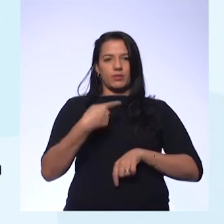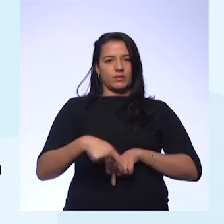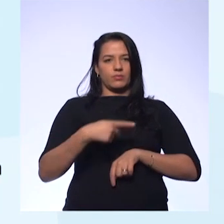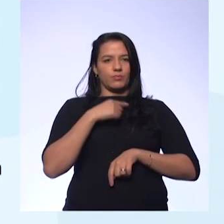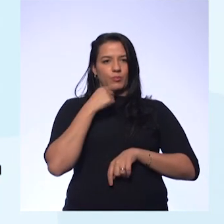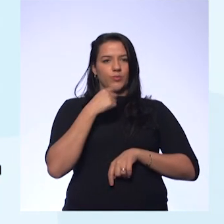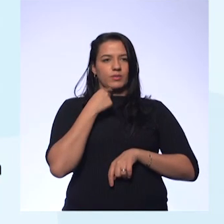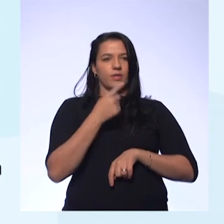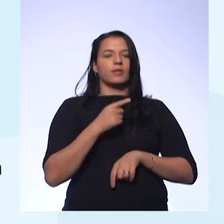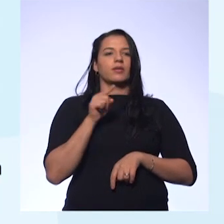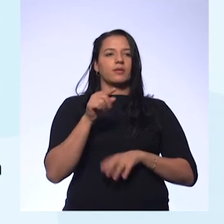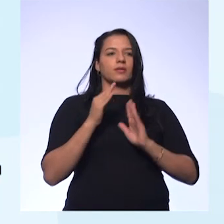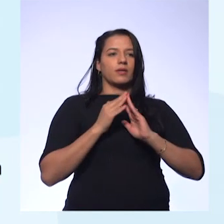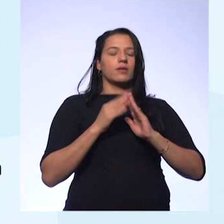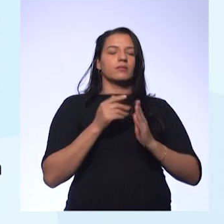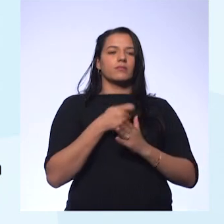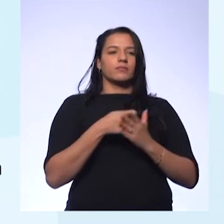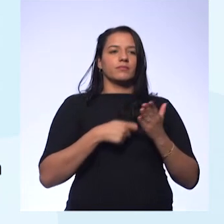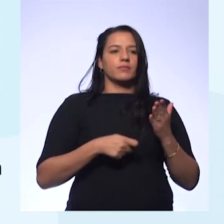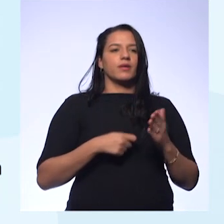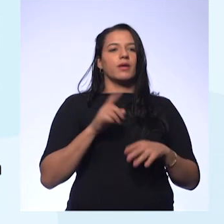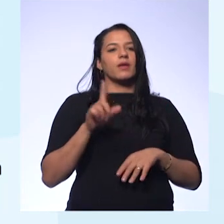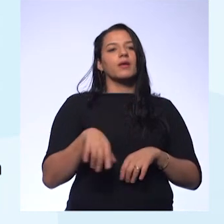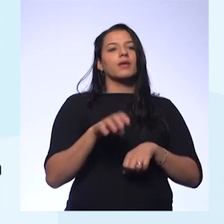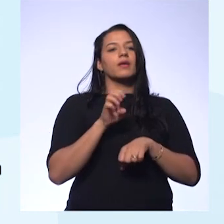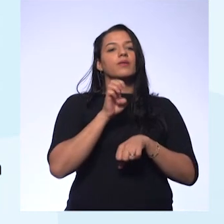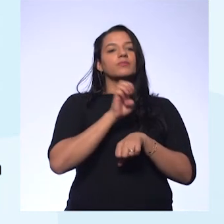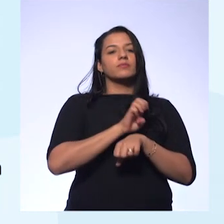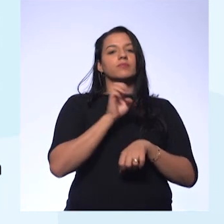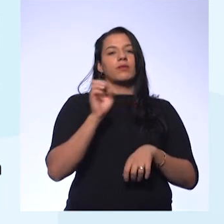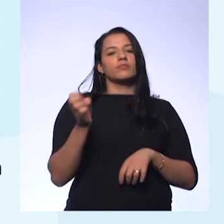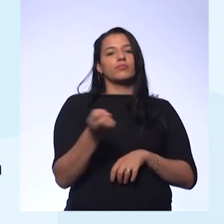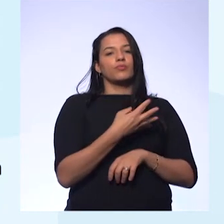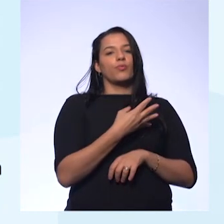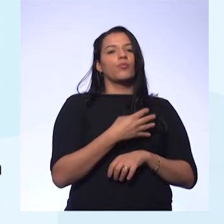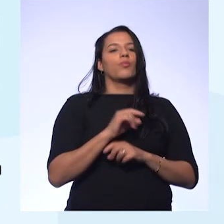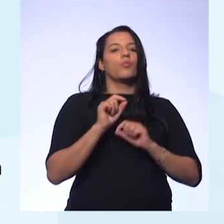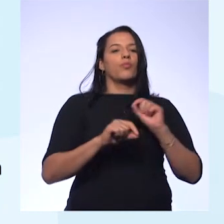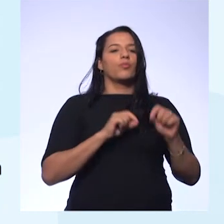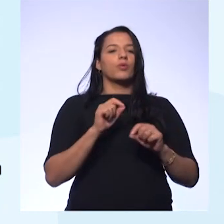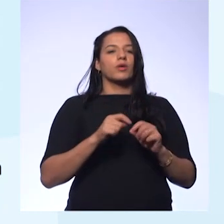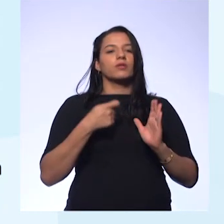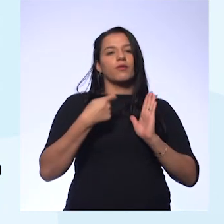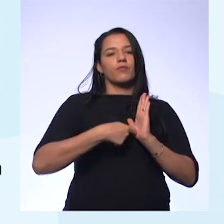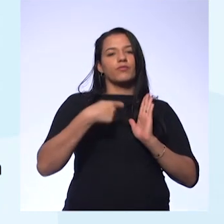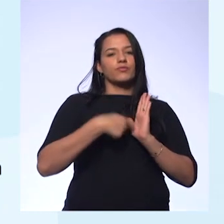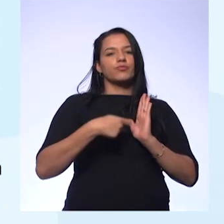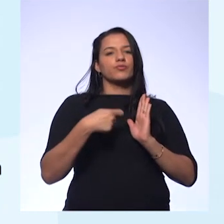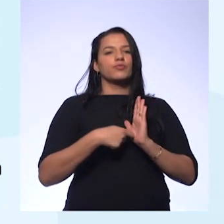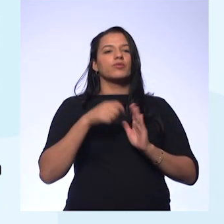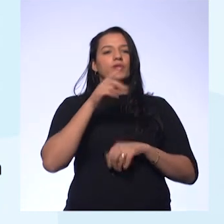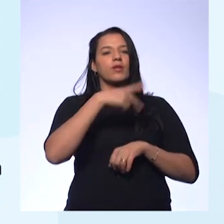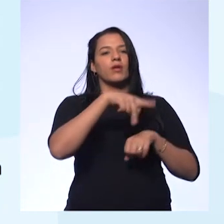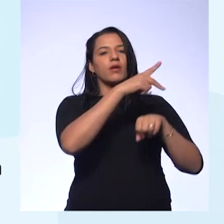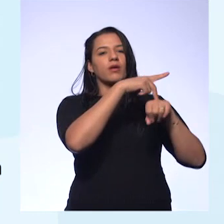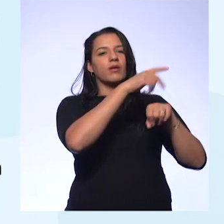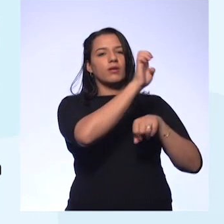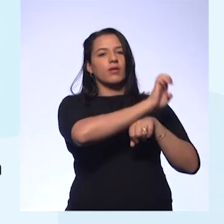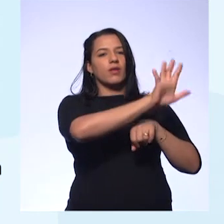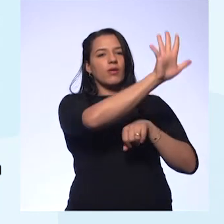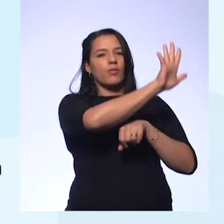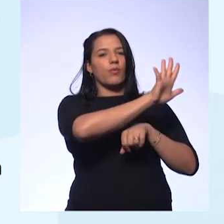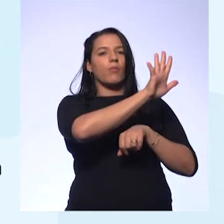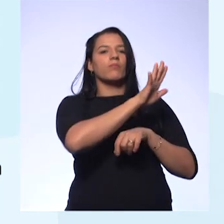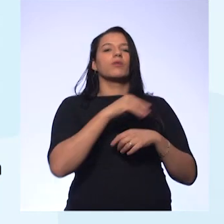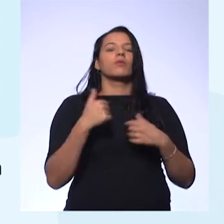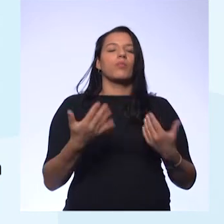Então, vocês vão citar uma característica do Estado Novo que encontra correspondência com os regimes totalitários europeus. A gente sabe que foi nesse momento